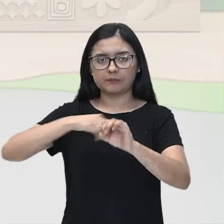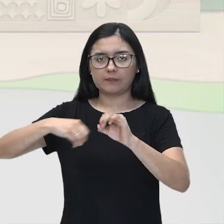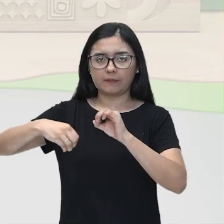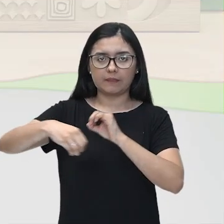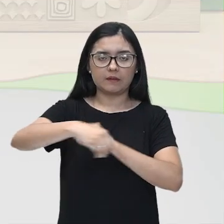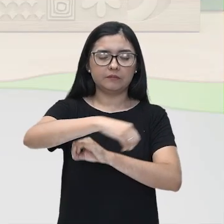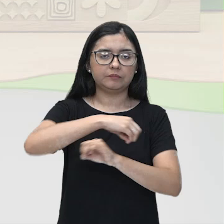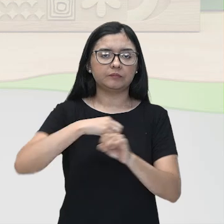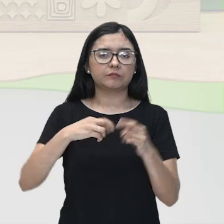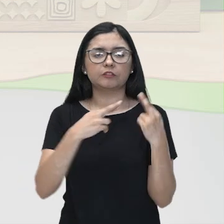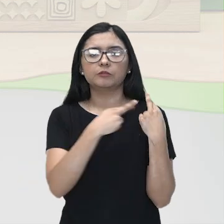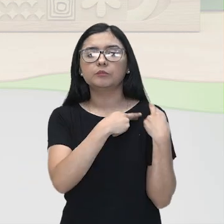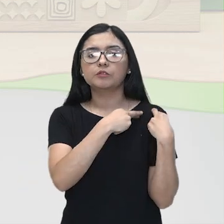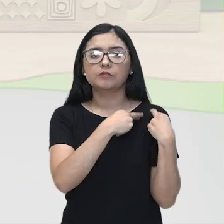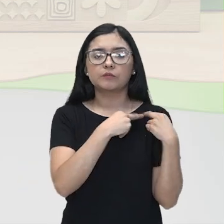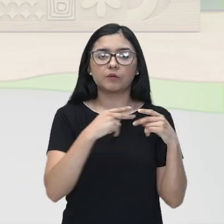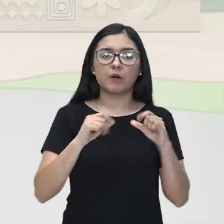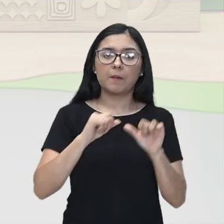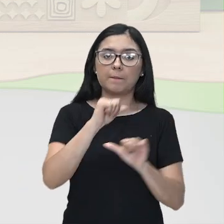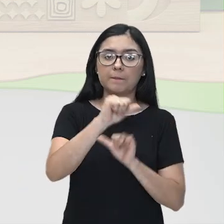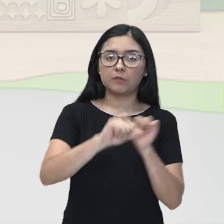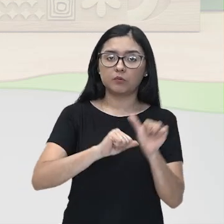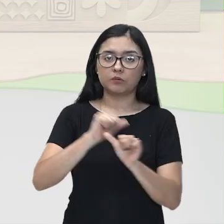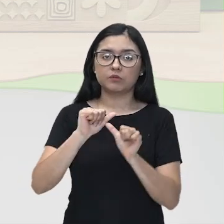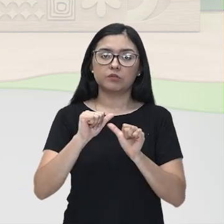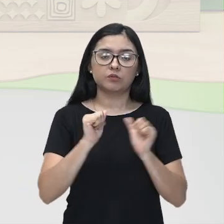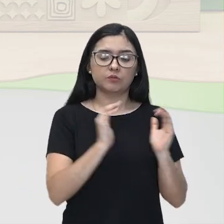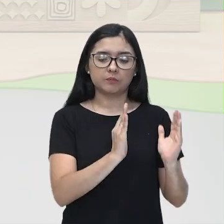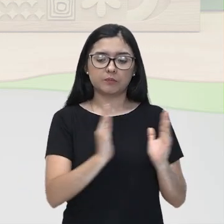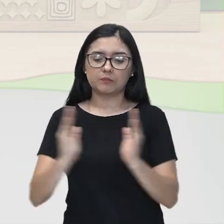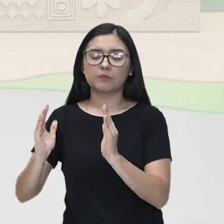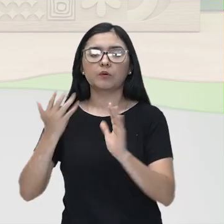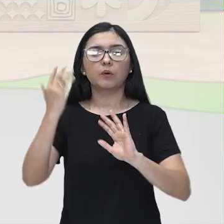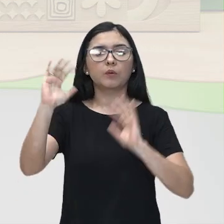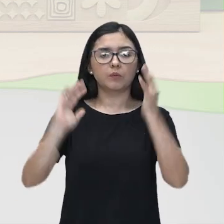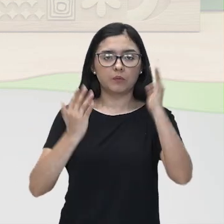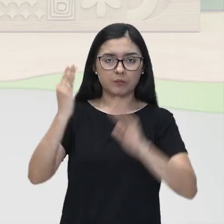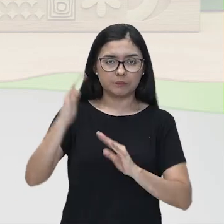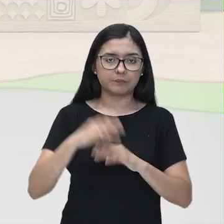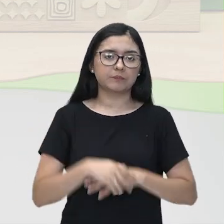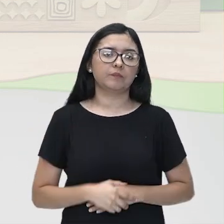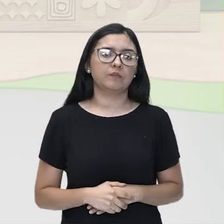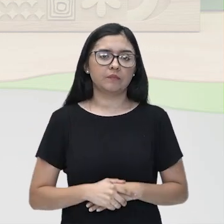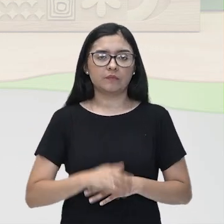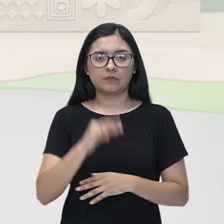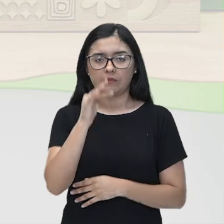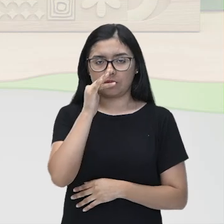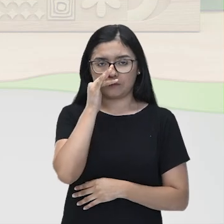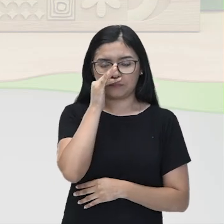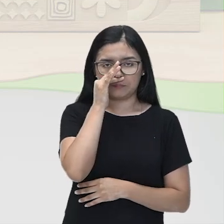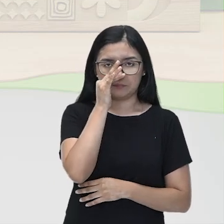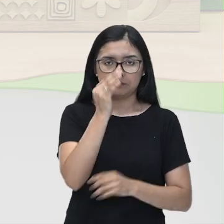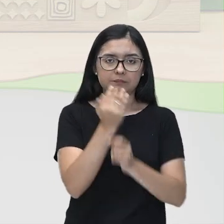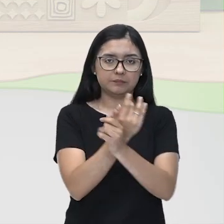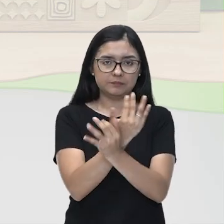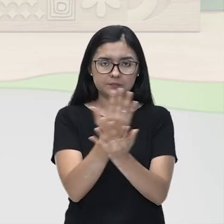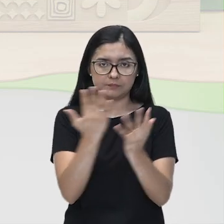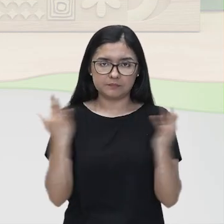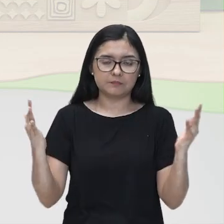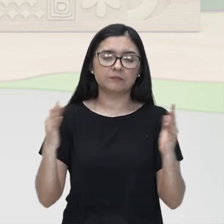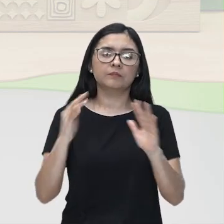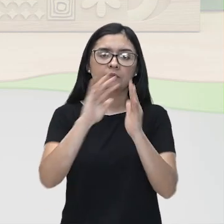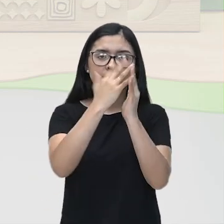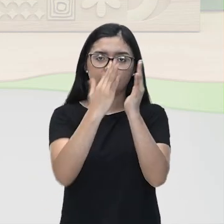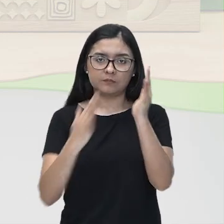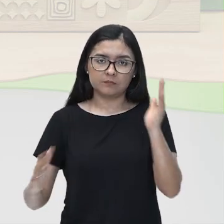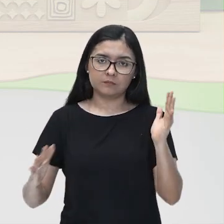é responsável pela mudança das estações do ano. Primavera, verão, outono e